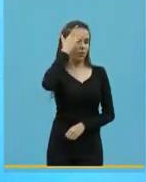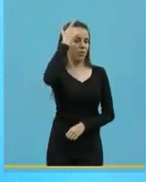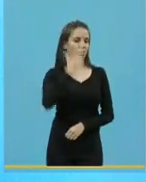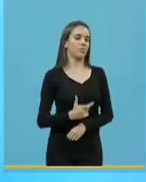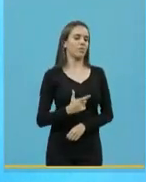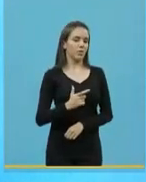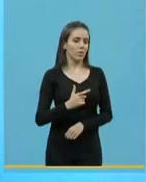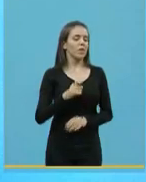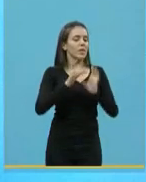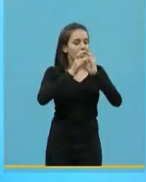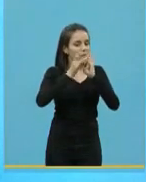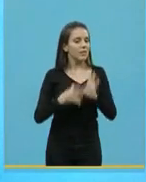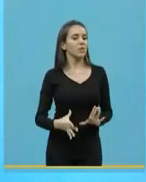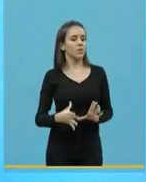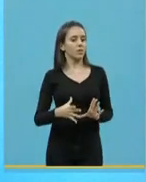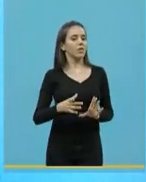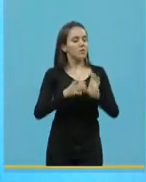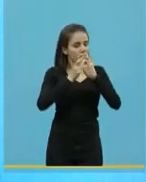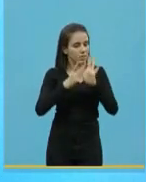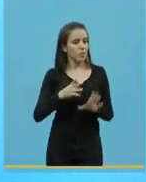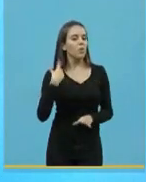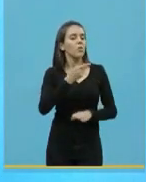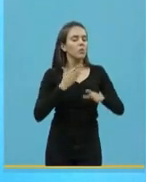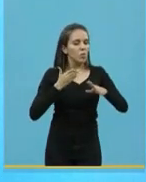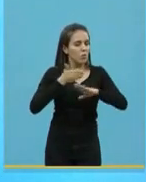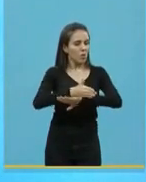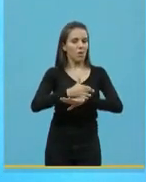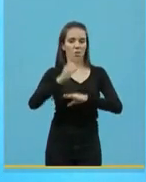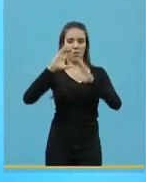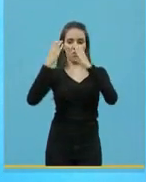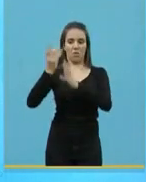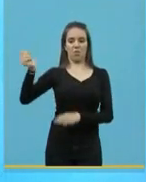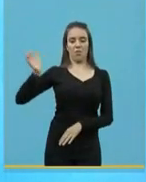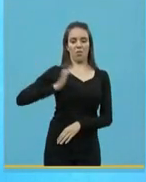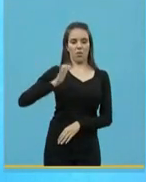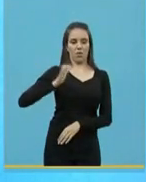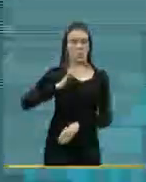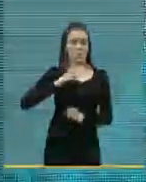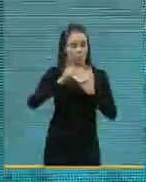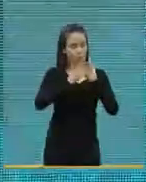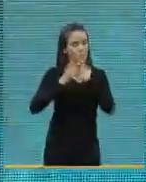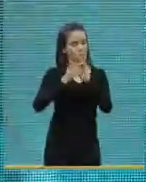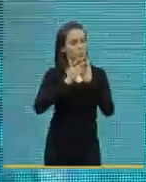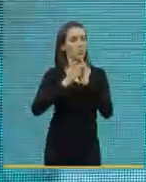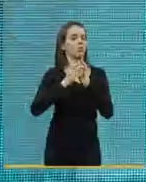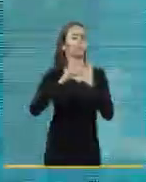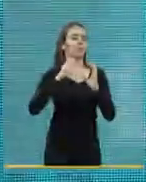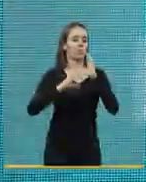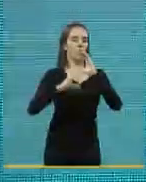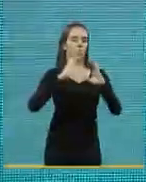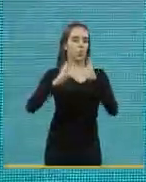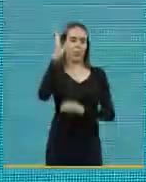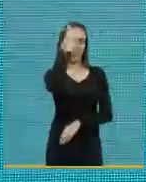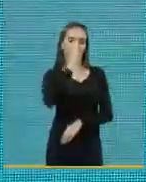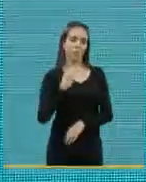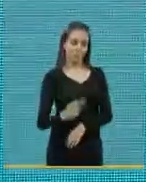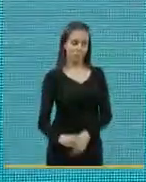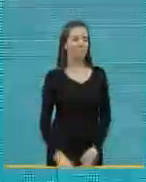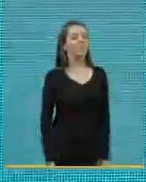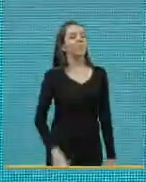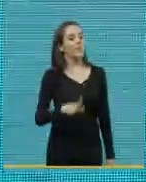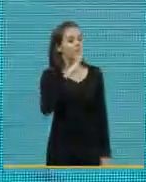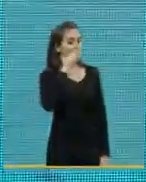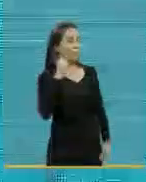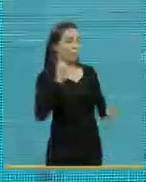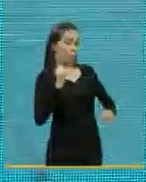todos e com liberdade liberdade enfrentar monopólio e democratizar a mídia no brasil o candidato ciro gomes tem um